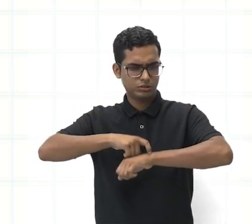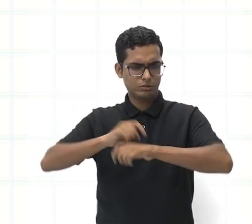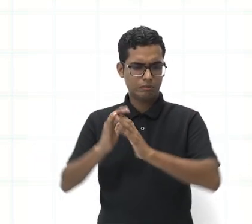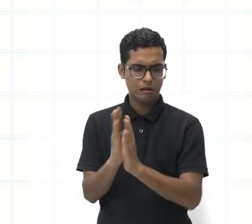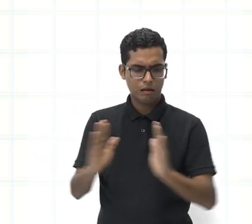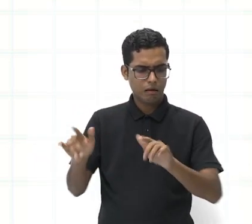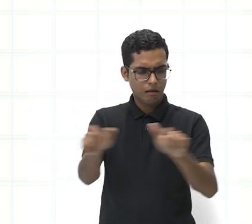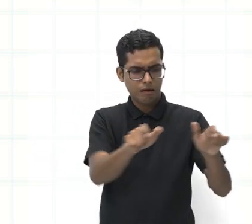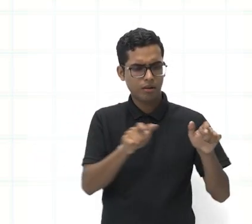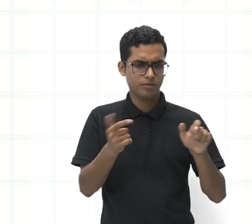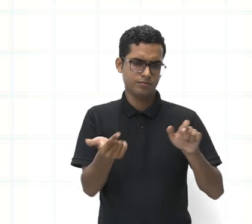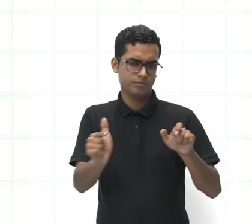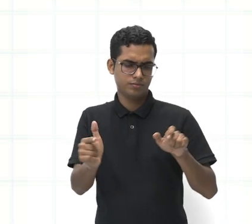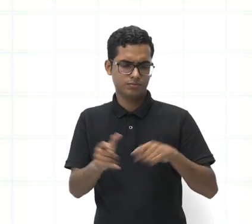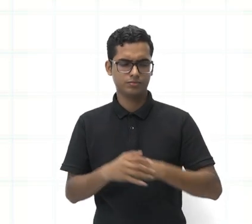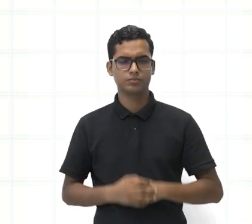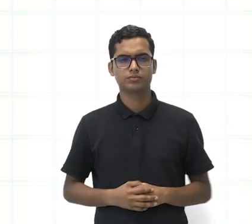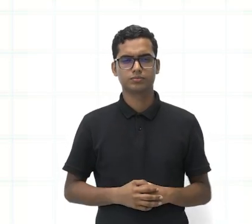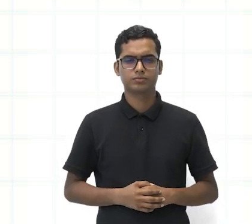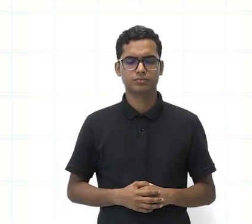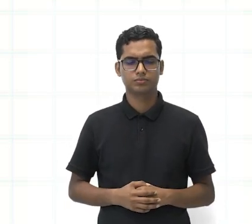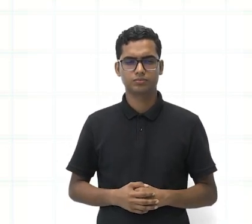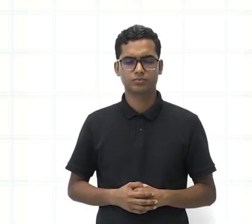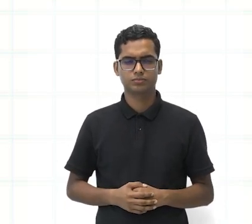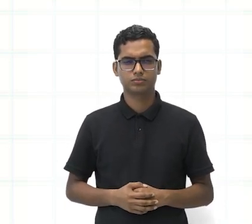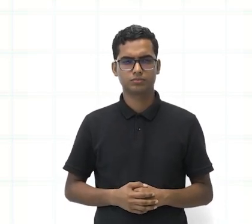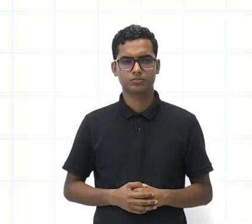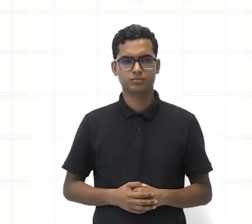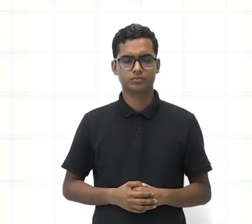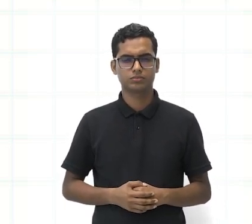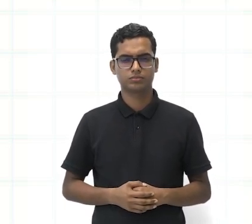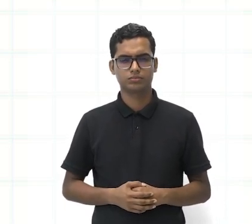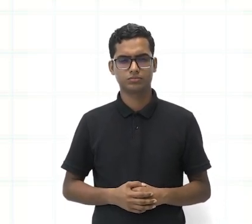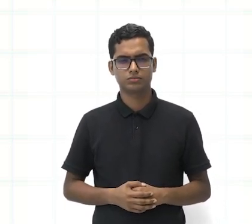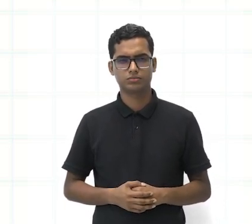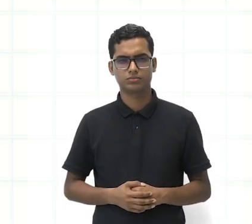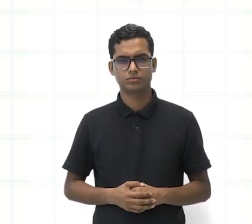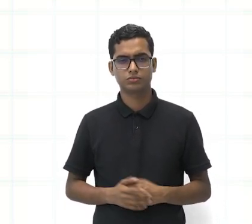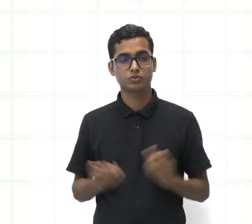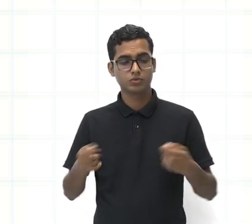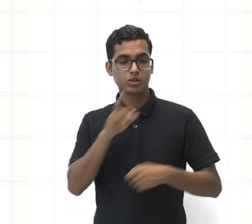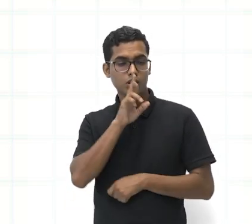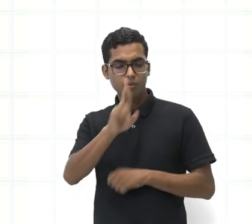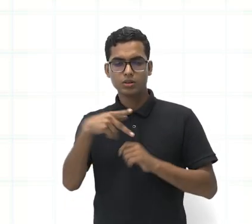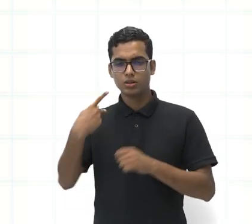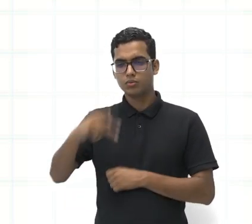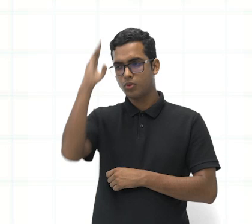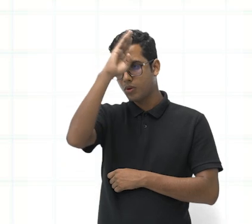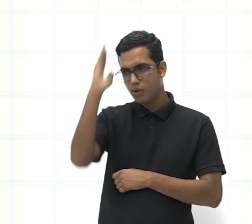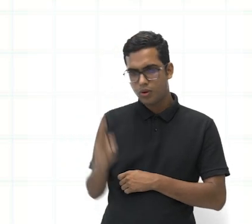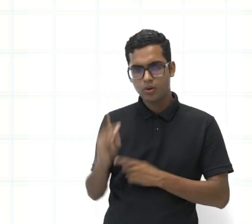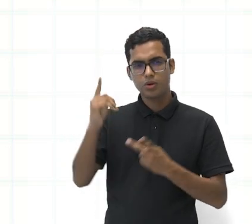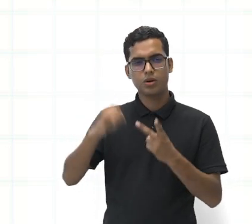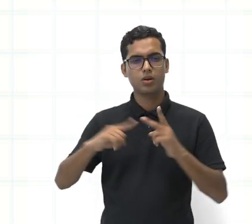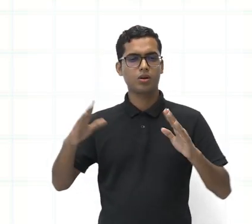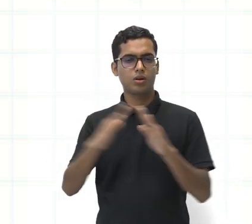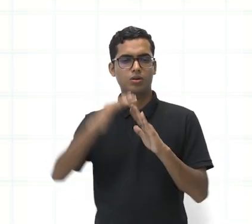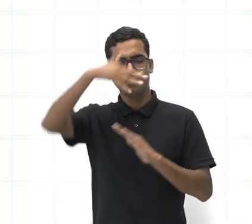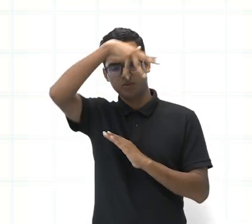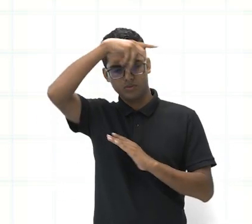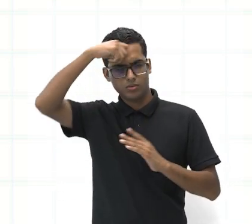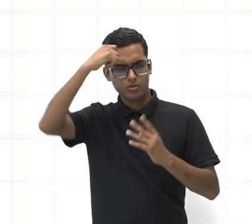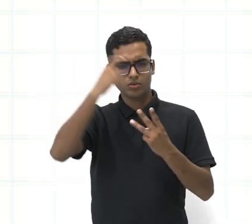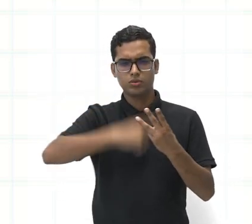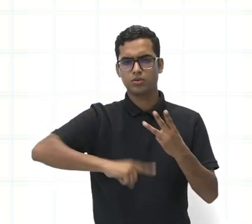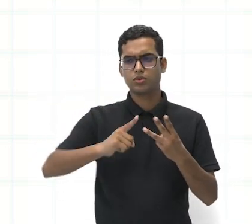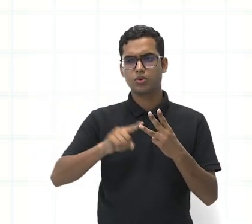espaço, aliás, ele não existe, tá? Você pode dizer, I am from Brazil, eu sou do Brasil, I am from Manaus, eu sou de Manaus, e eu